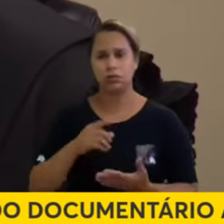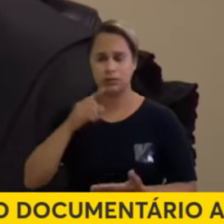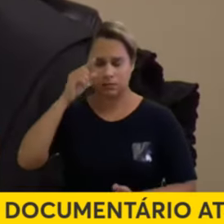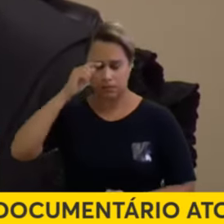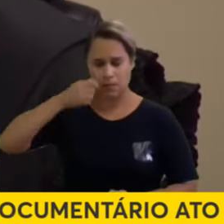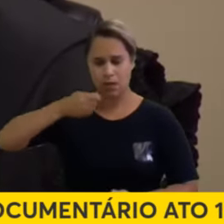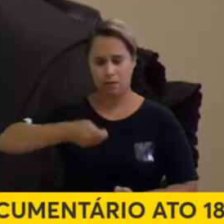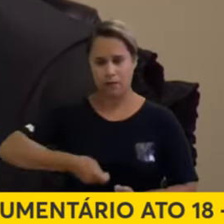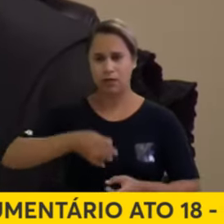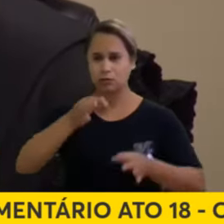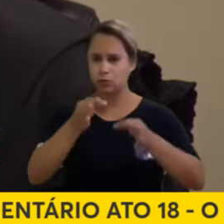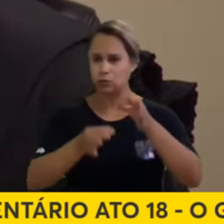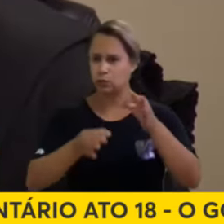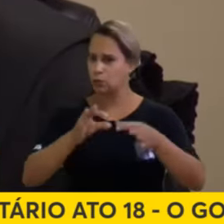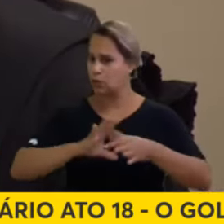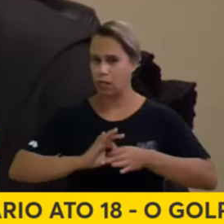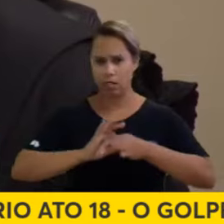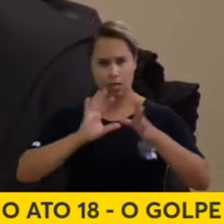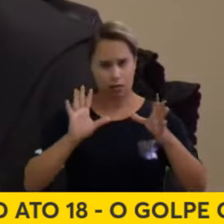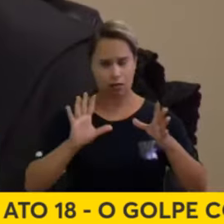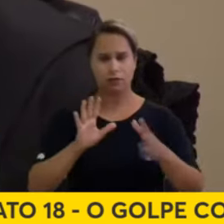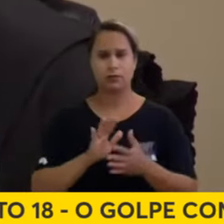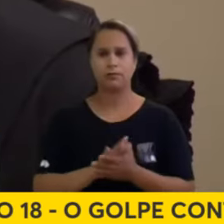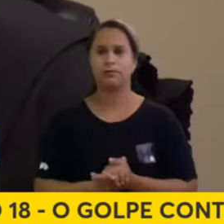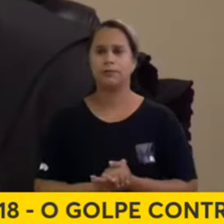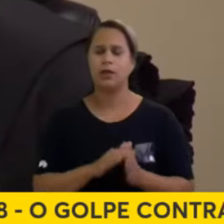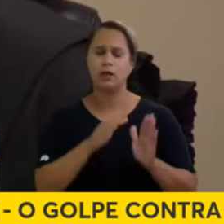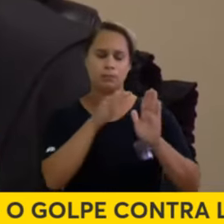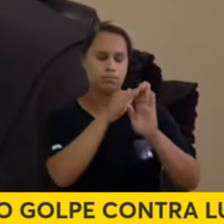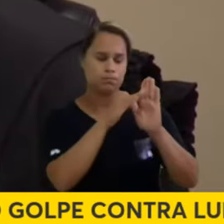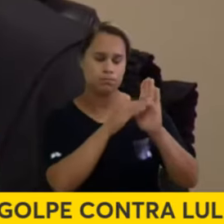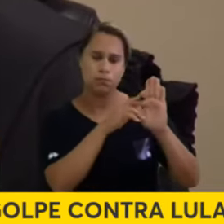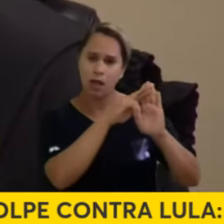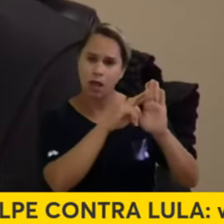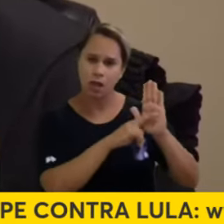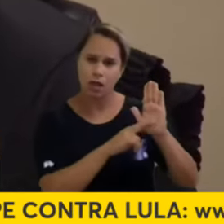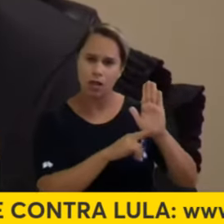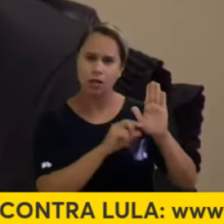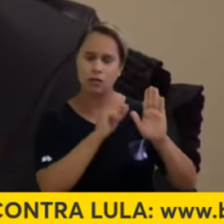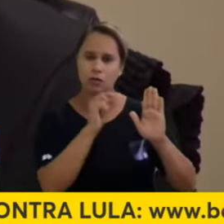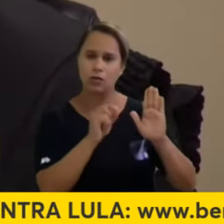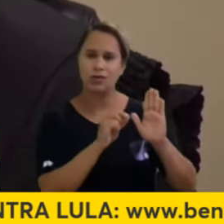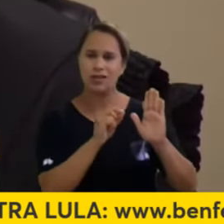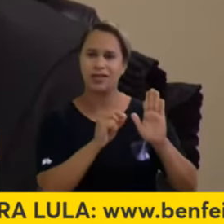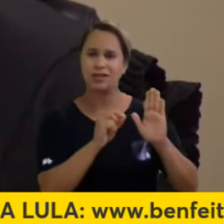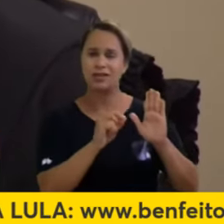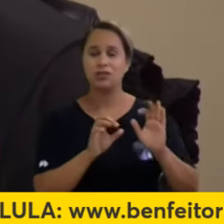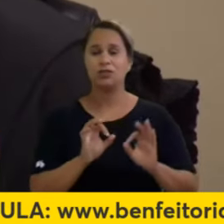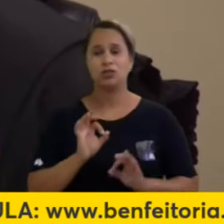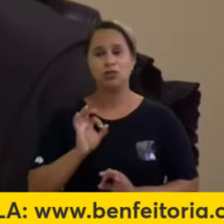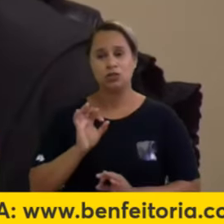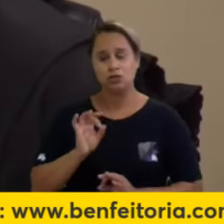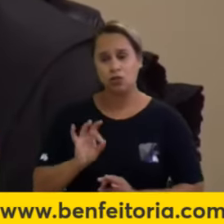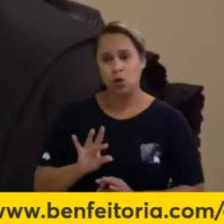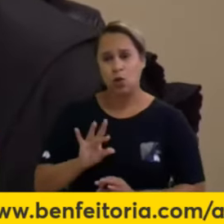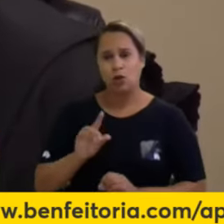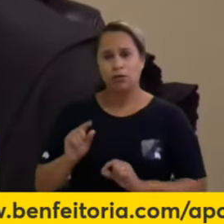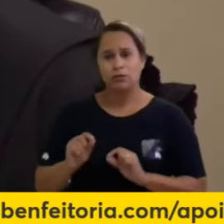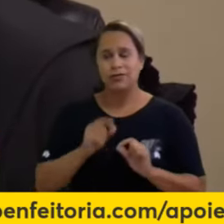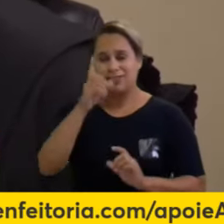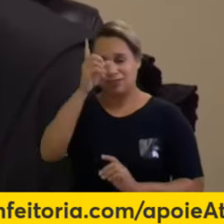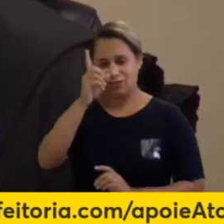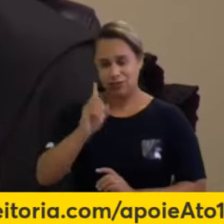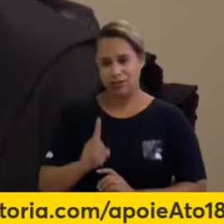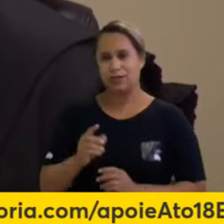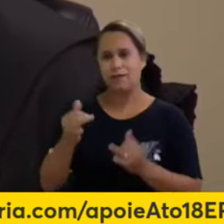juiz elemento considerado porém Como regra sucumbente No que diz respeito não só ao direito à informação mas também bem a garantia